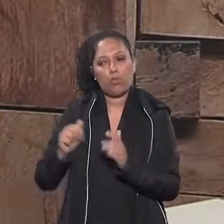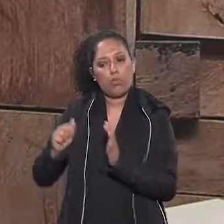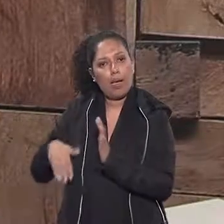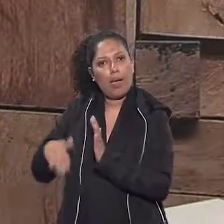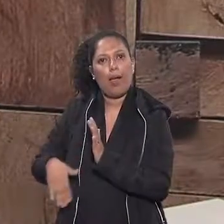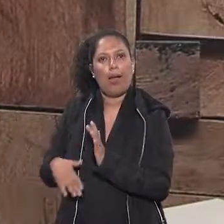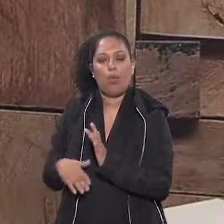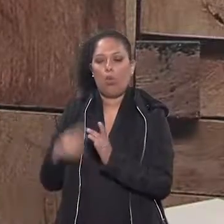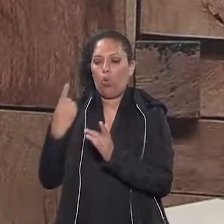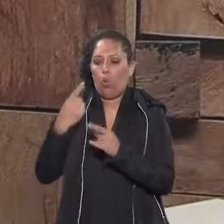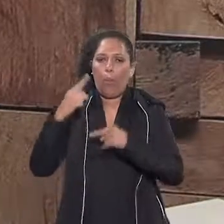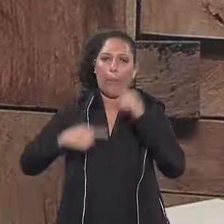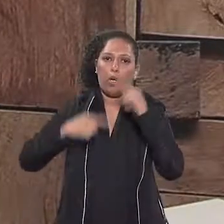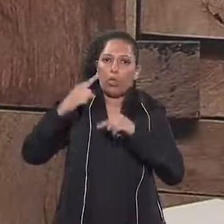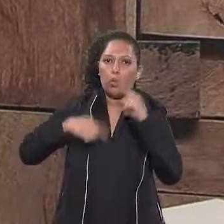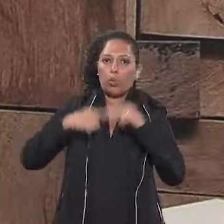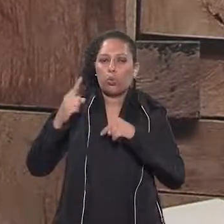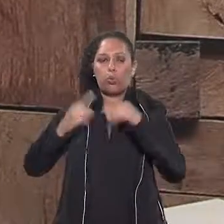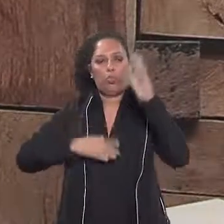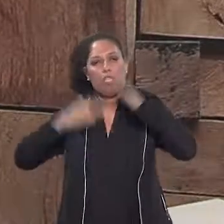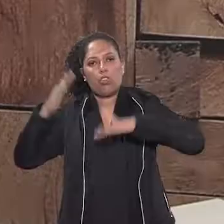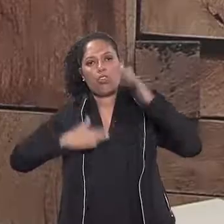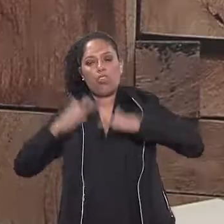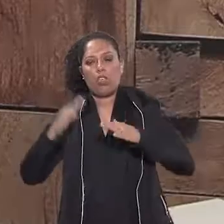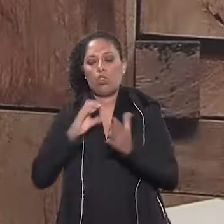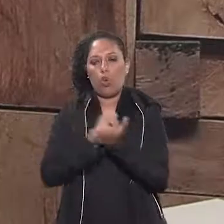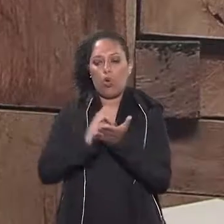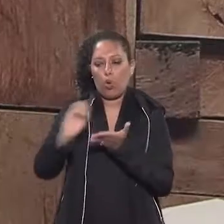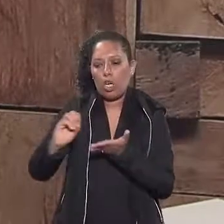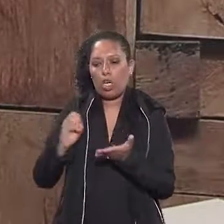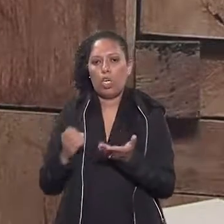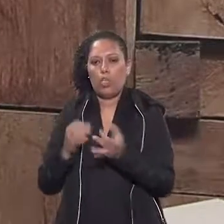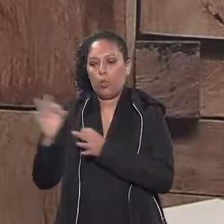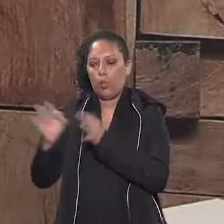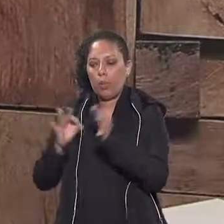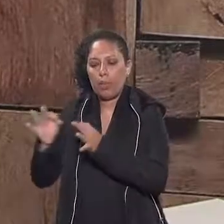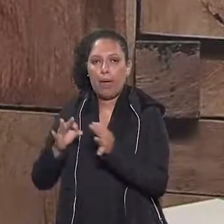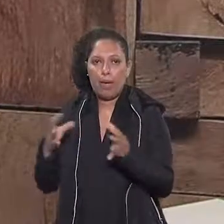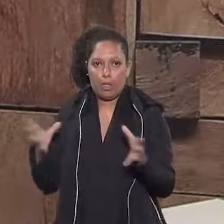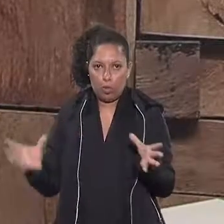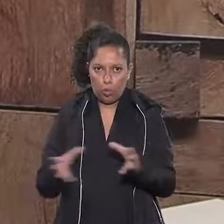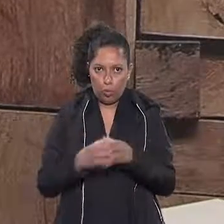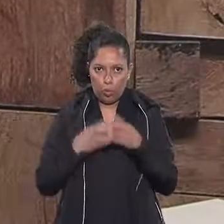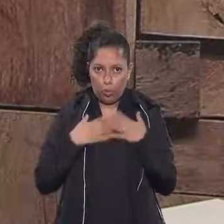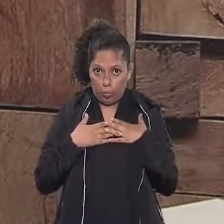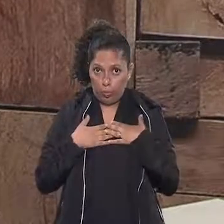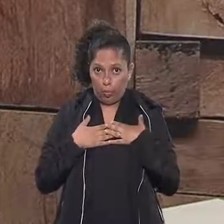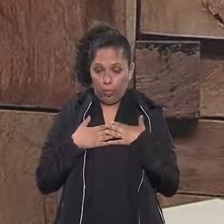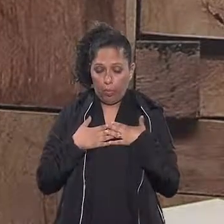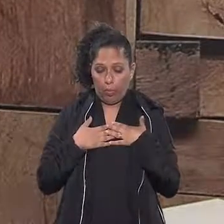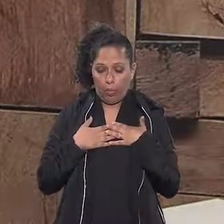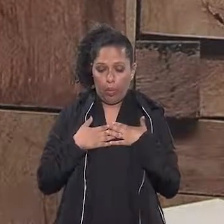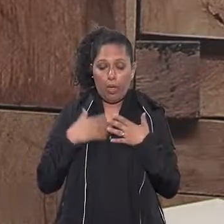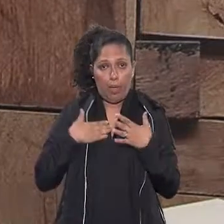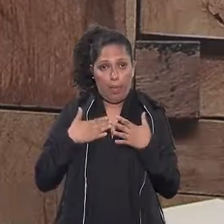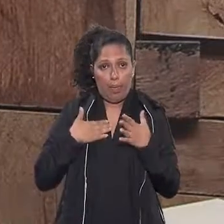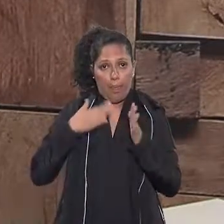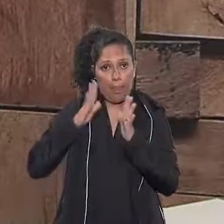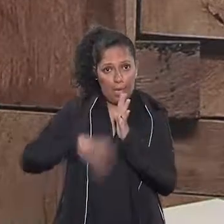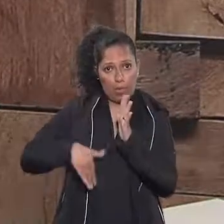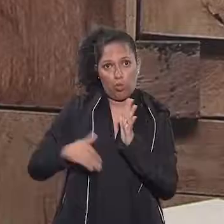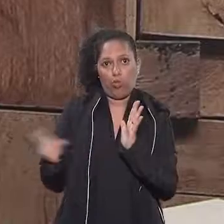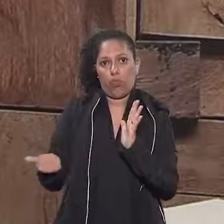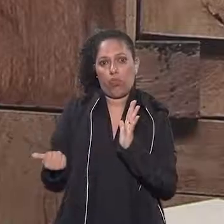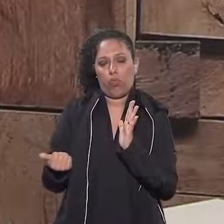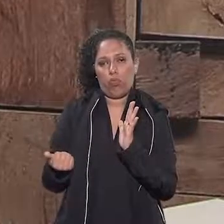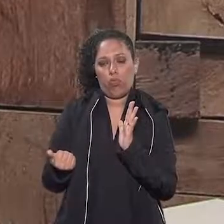baixo custo. Então, um produto, muitas vezes, orgânico, artesanal na Junta Local, custa menos